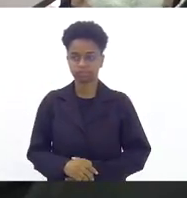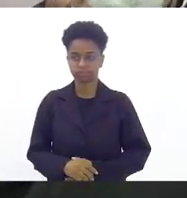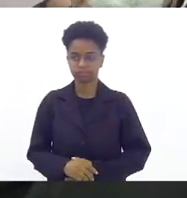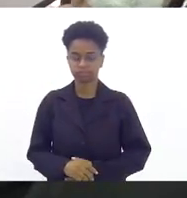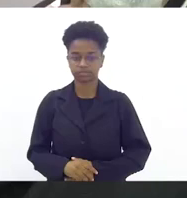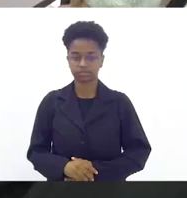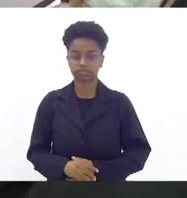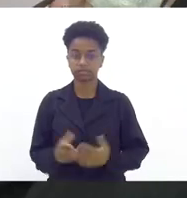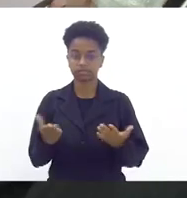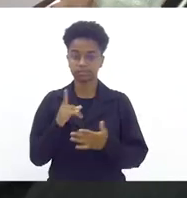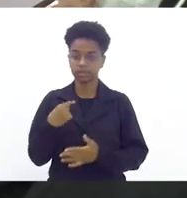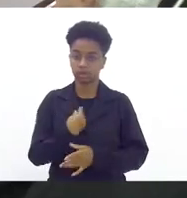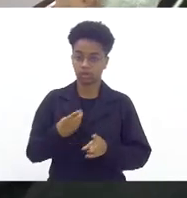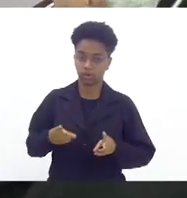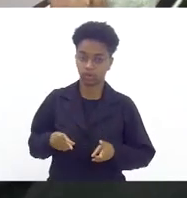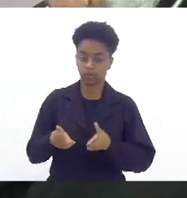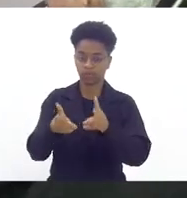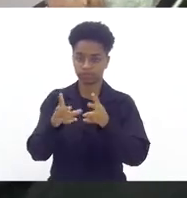Vamos dar sequência.